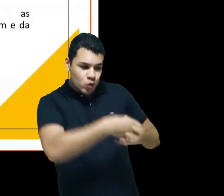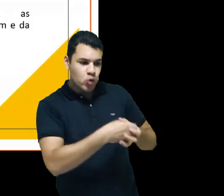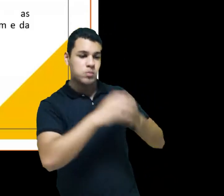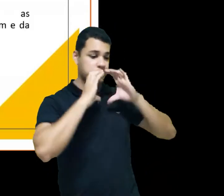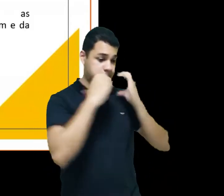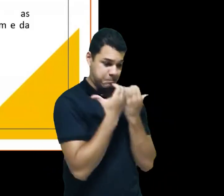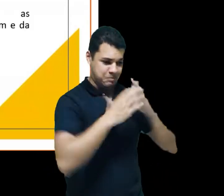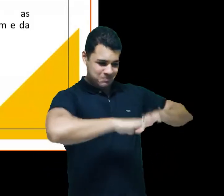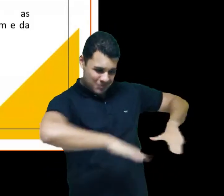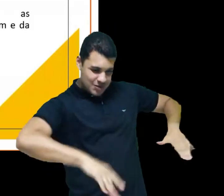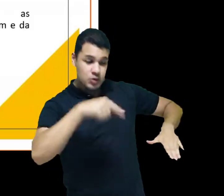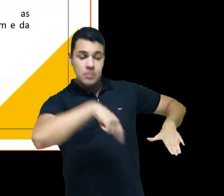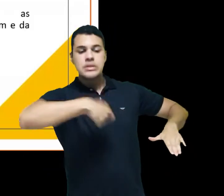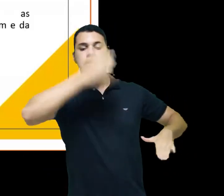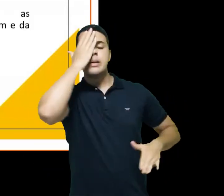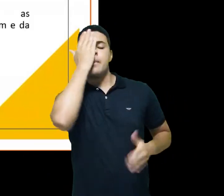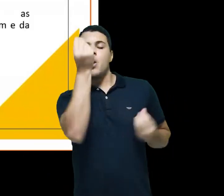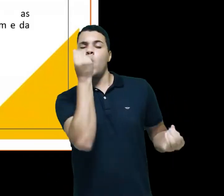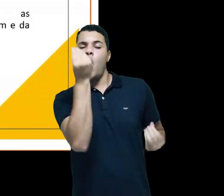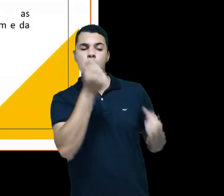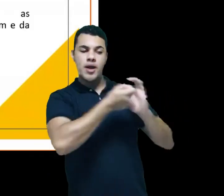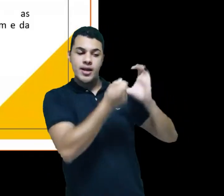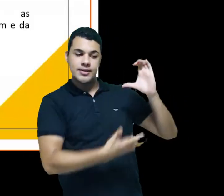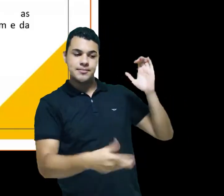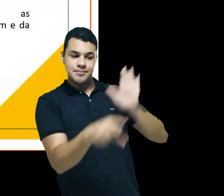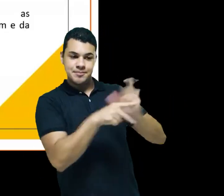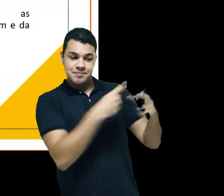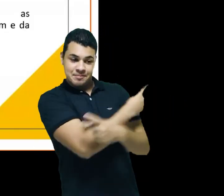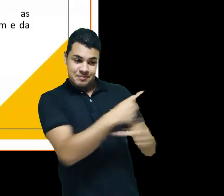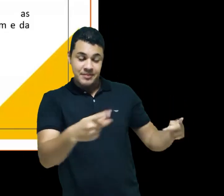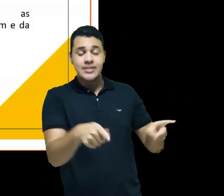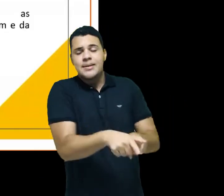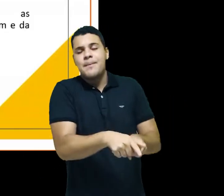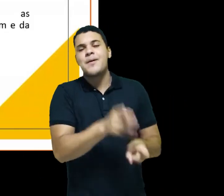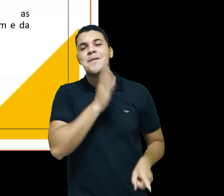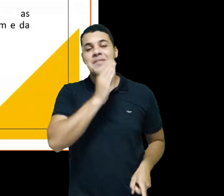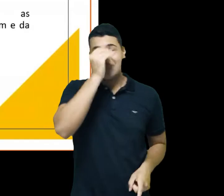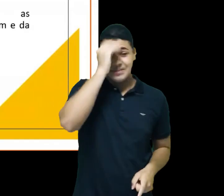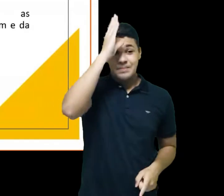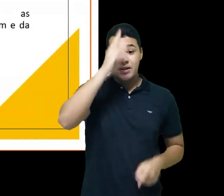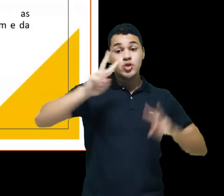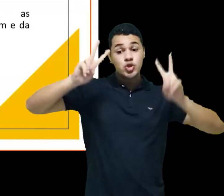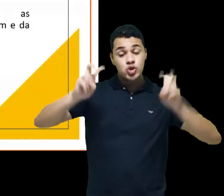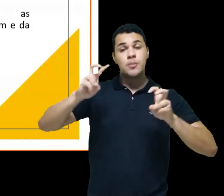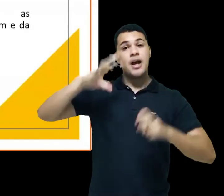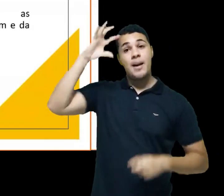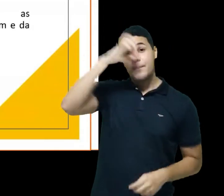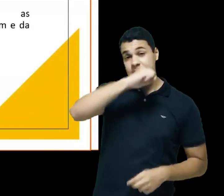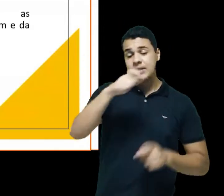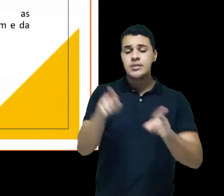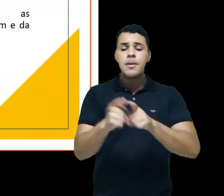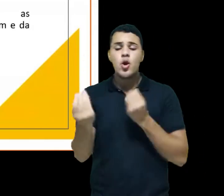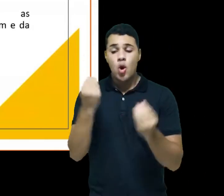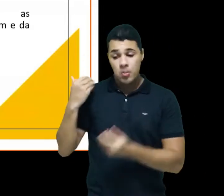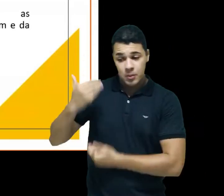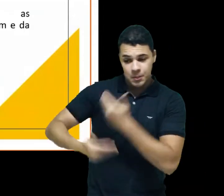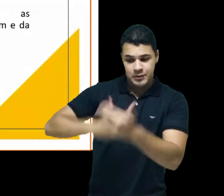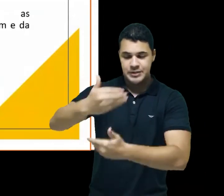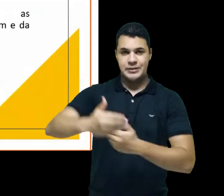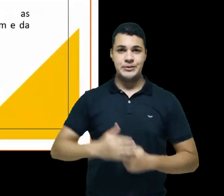que ter esta noção e estes conhecimentos sobre a aprendizagem e sobre a voz desta faixa